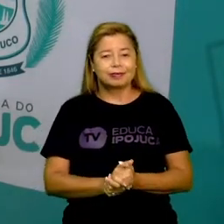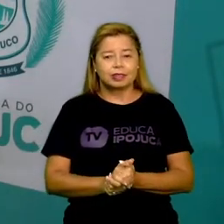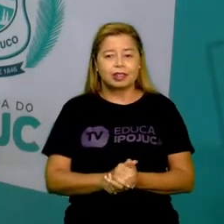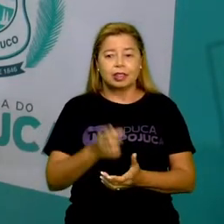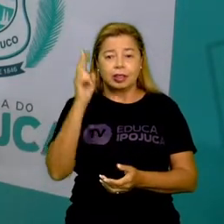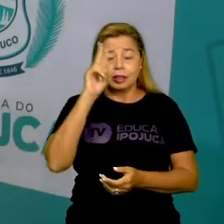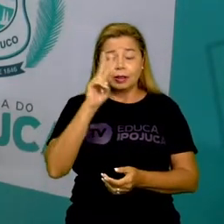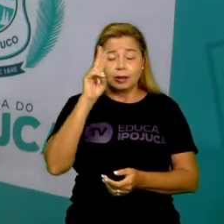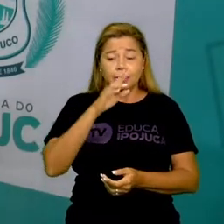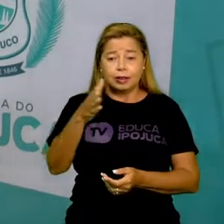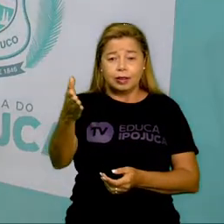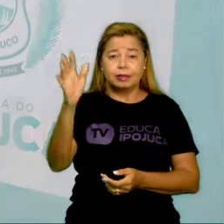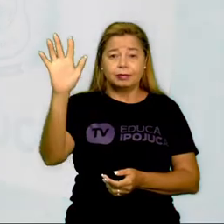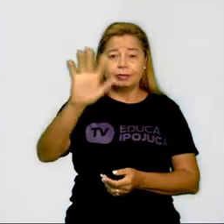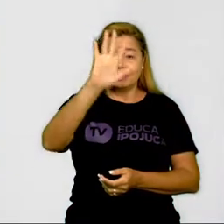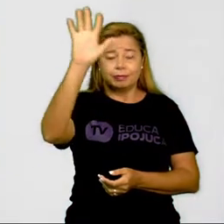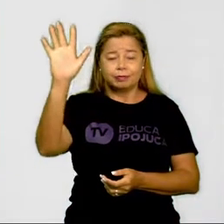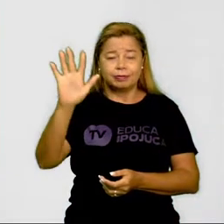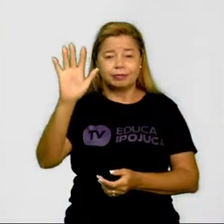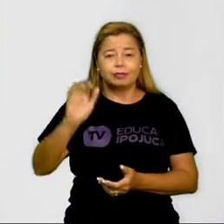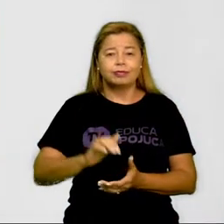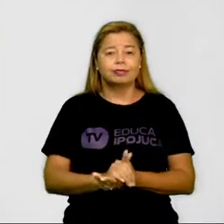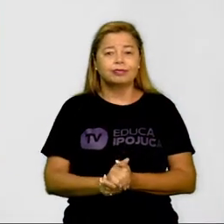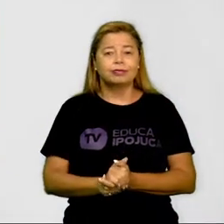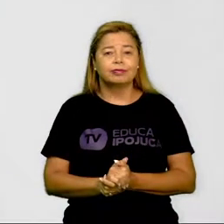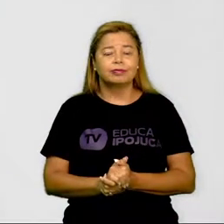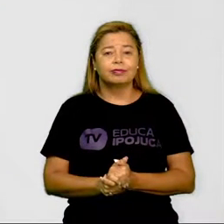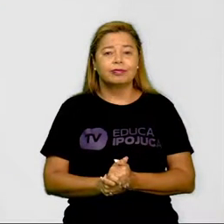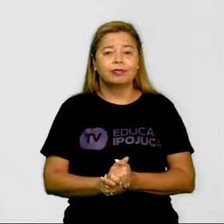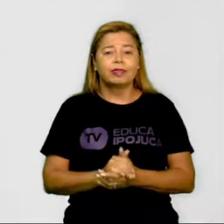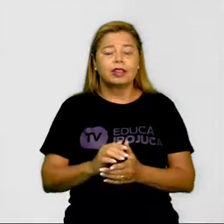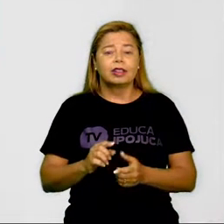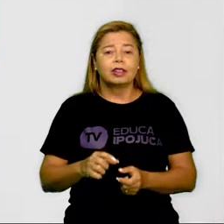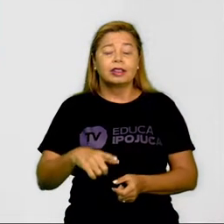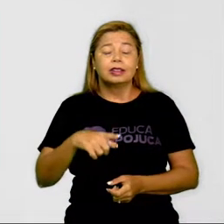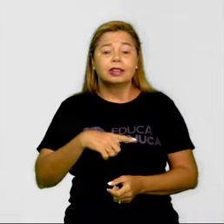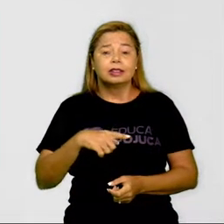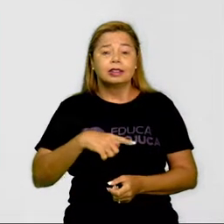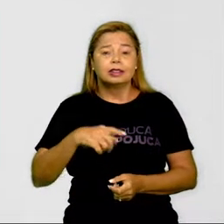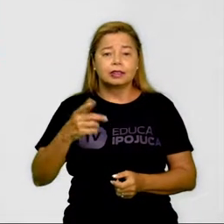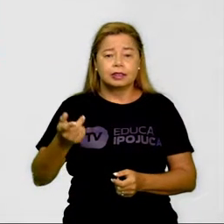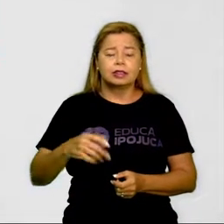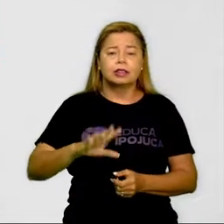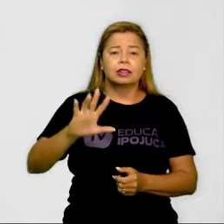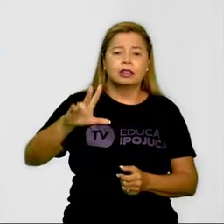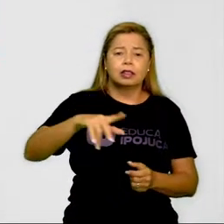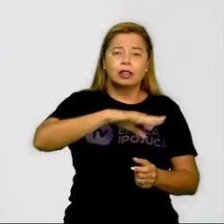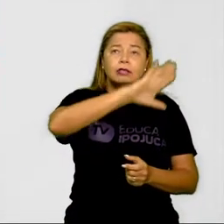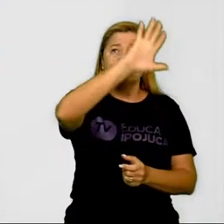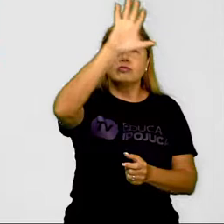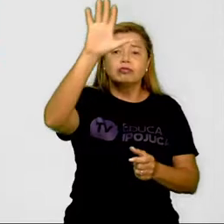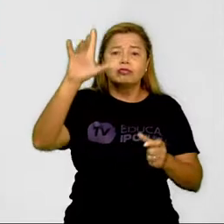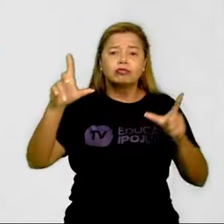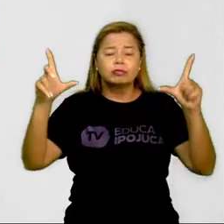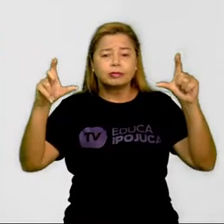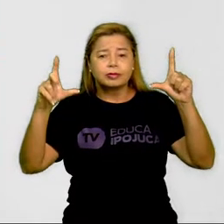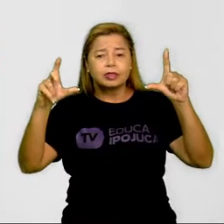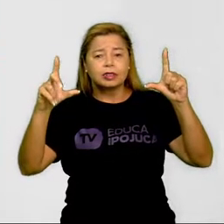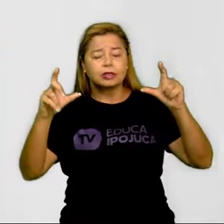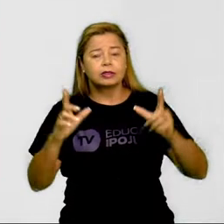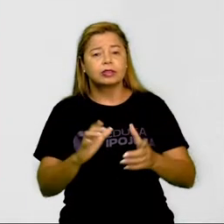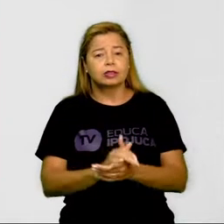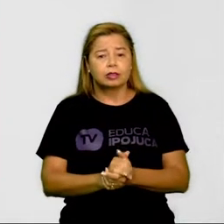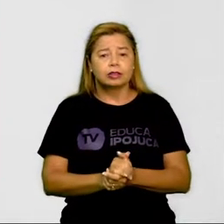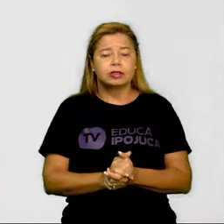essa imagem. E aí tem a configuração cartográfica da área do